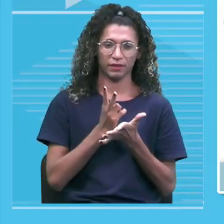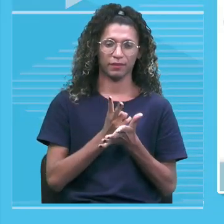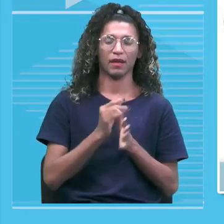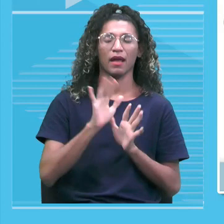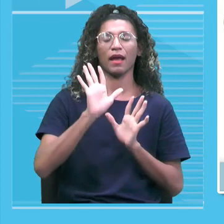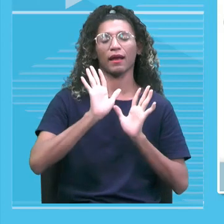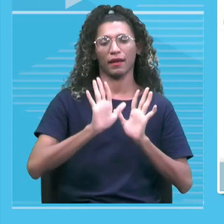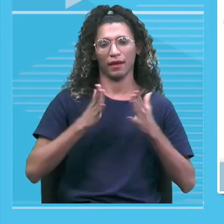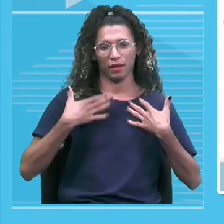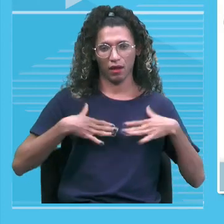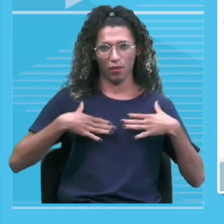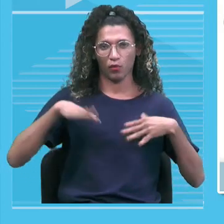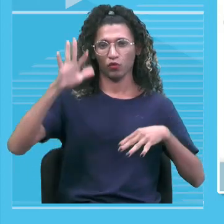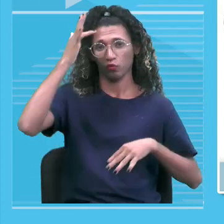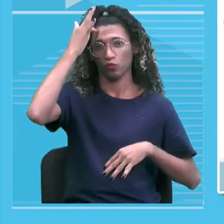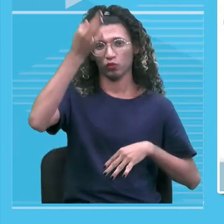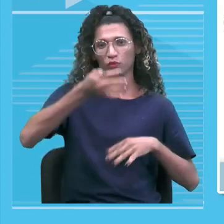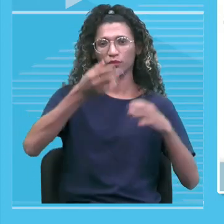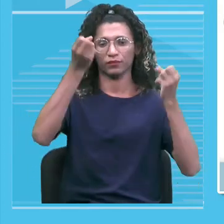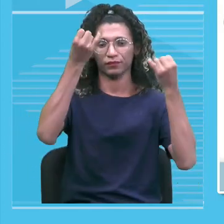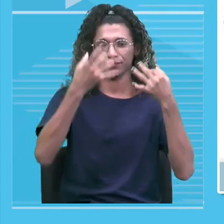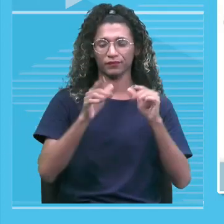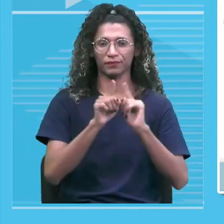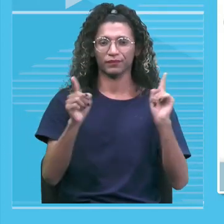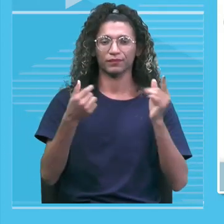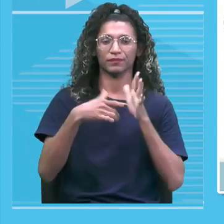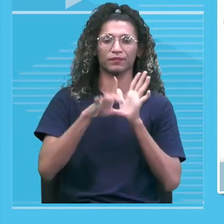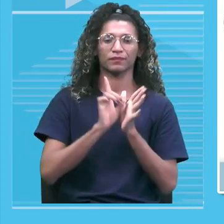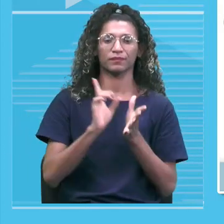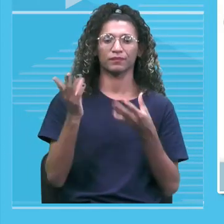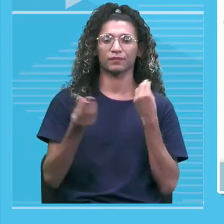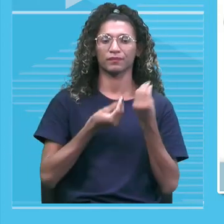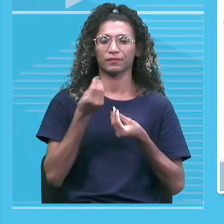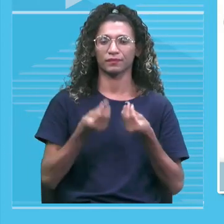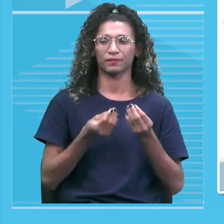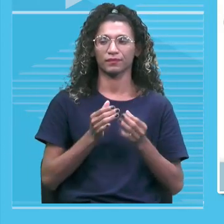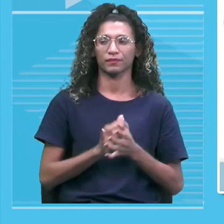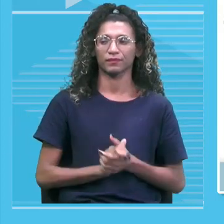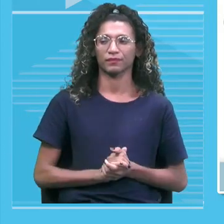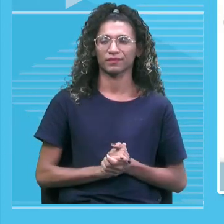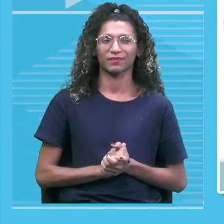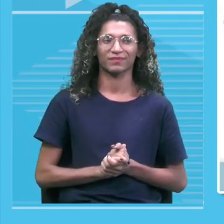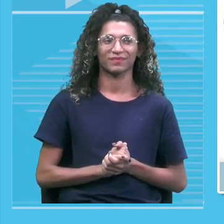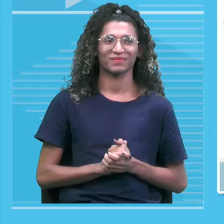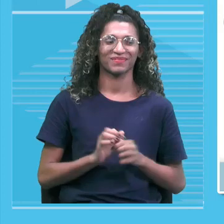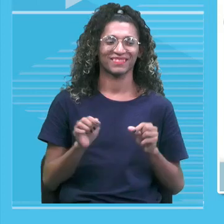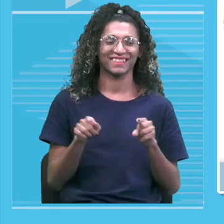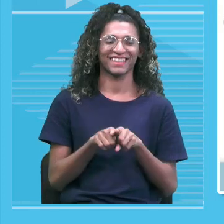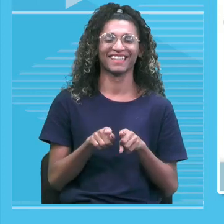frente mas te adiantando aqui você